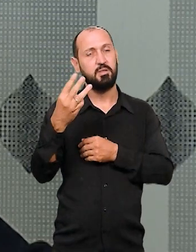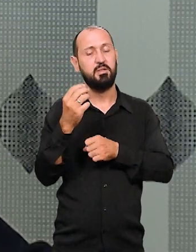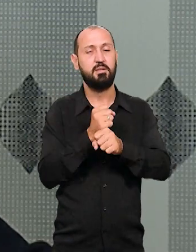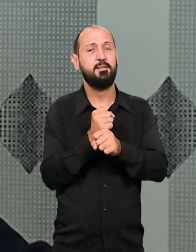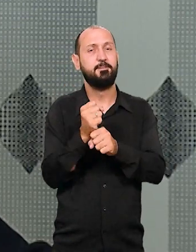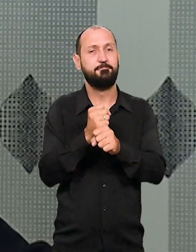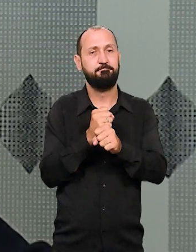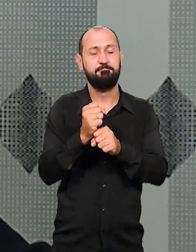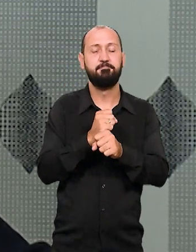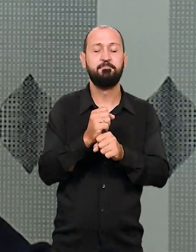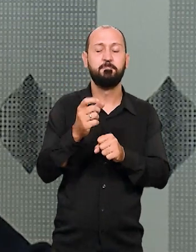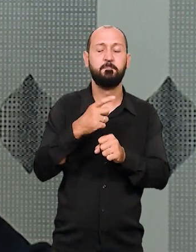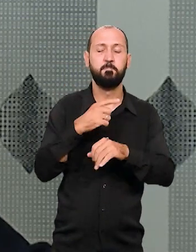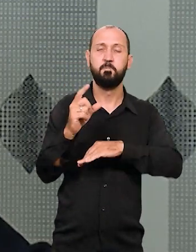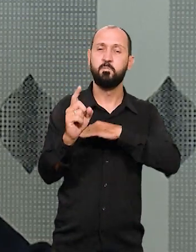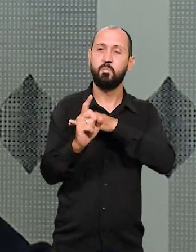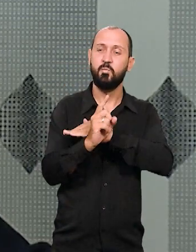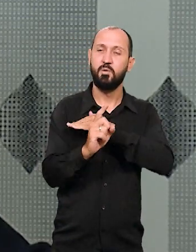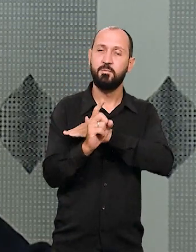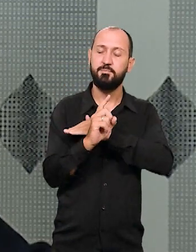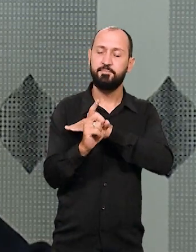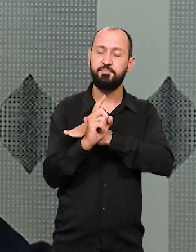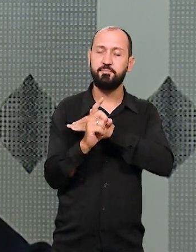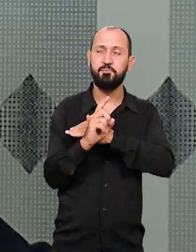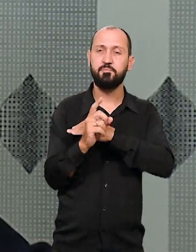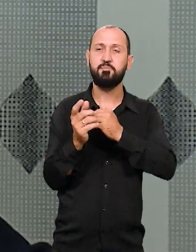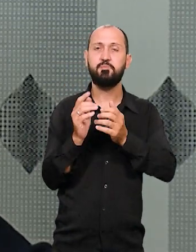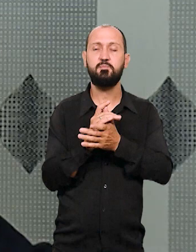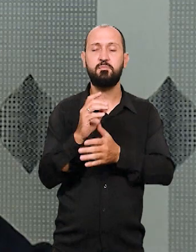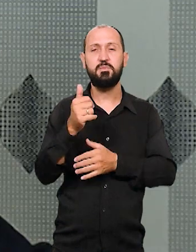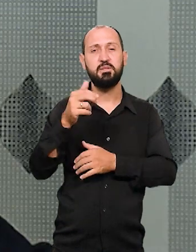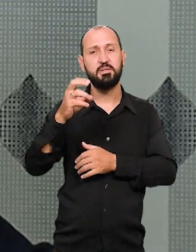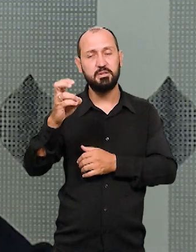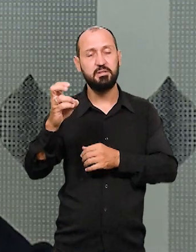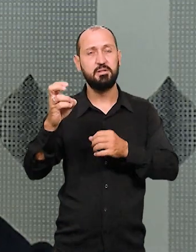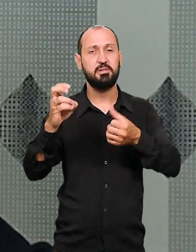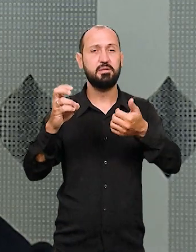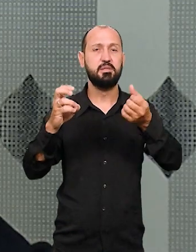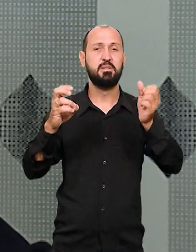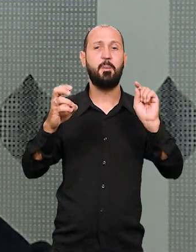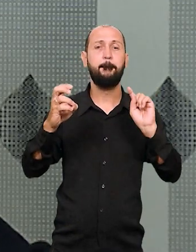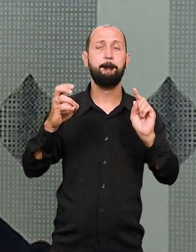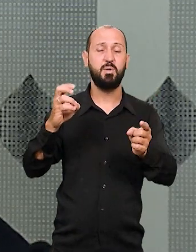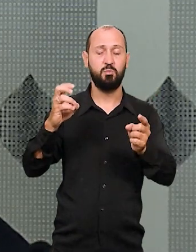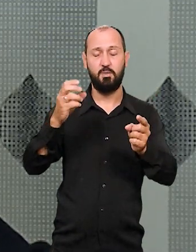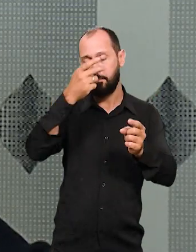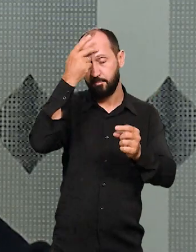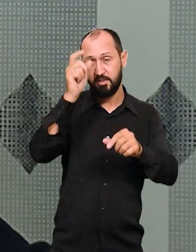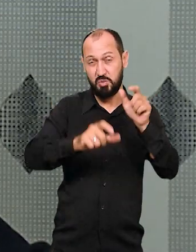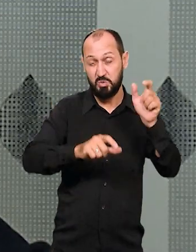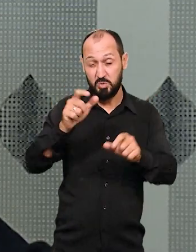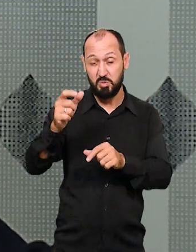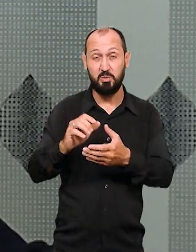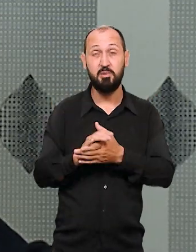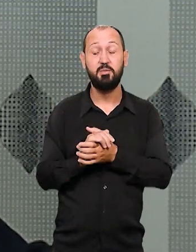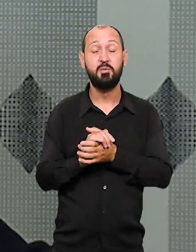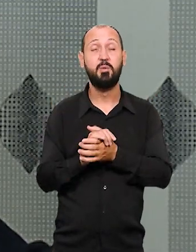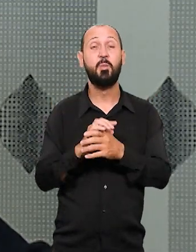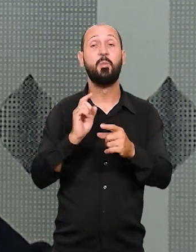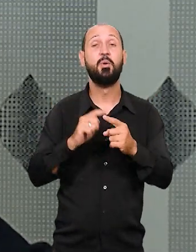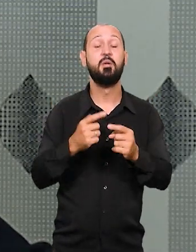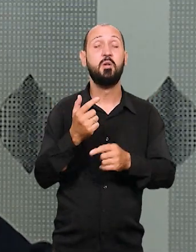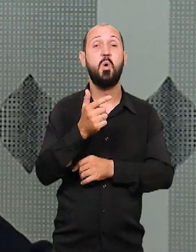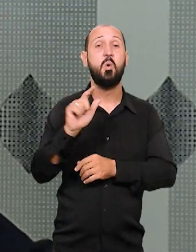nesses 23 anos, a gente já atendeu aí mais de 15, 16 mil pessoas, né? Muita